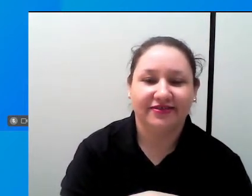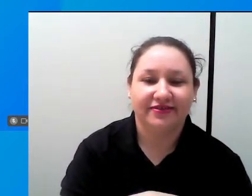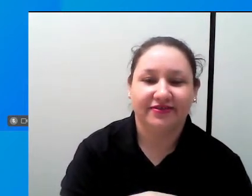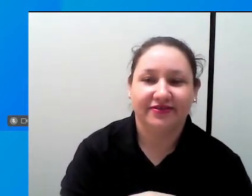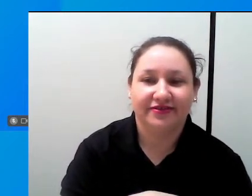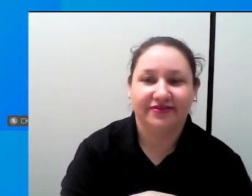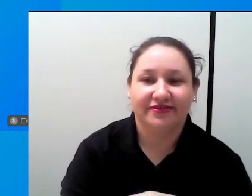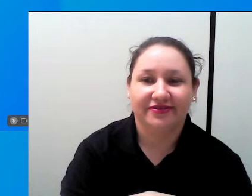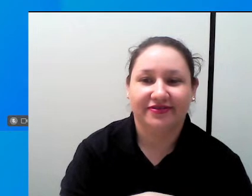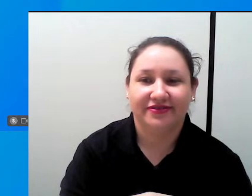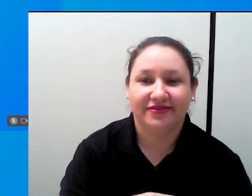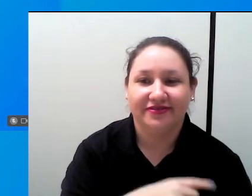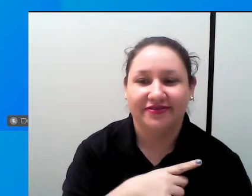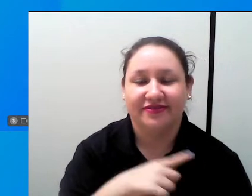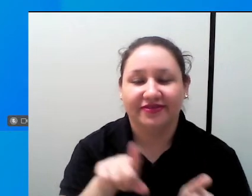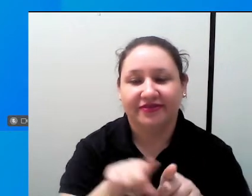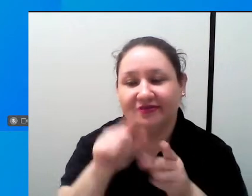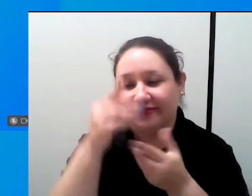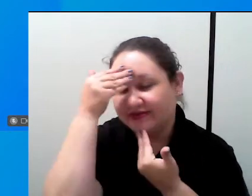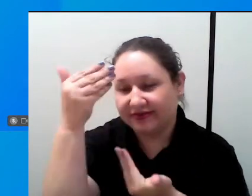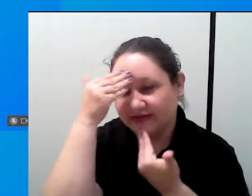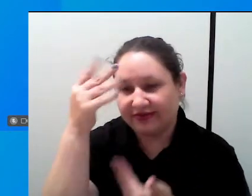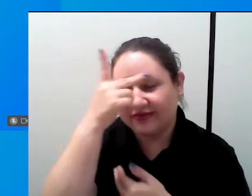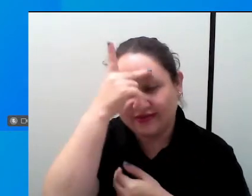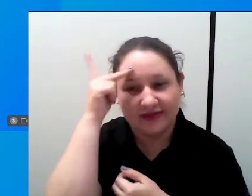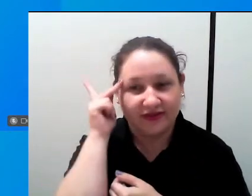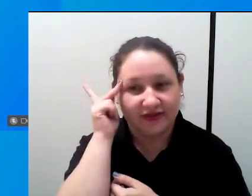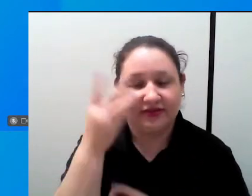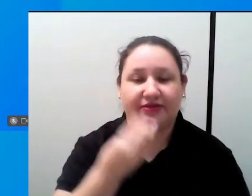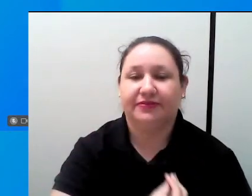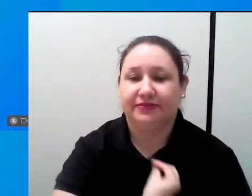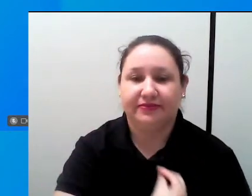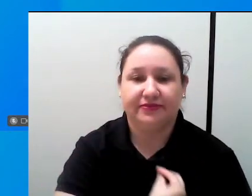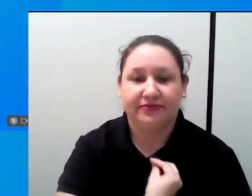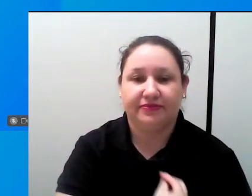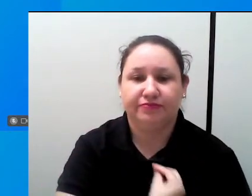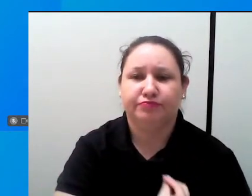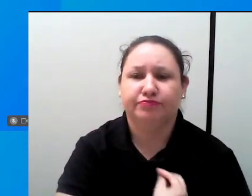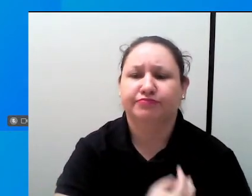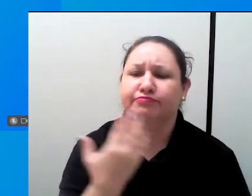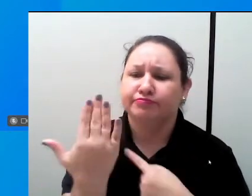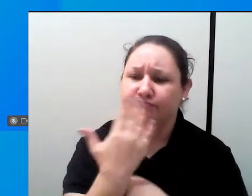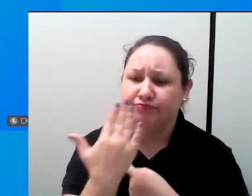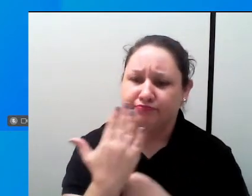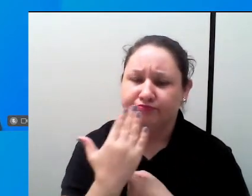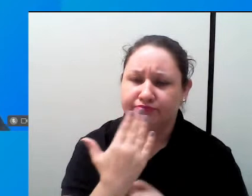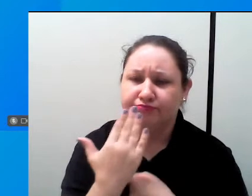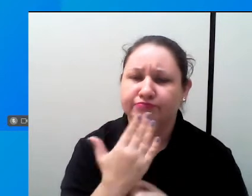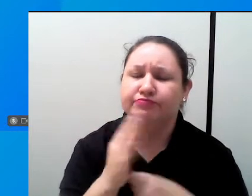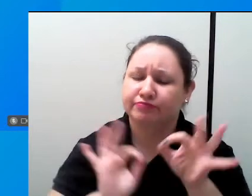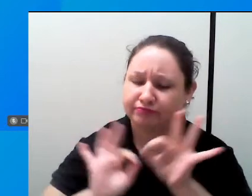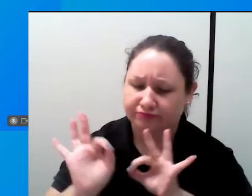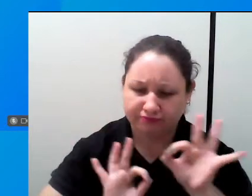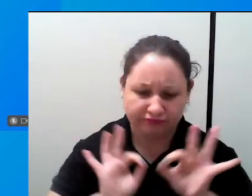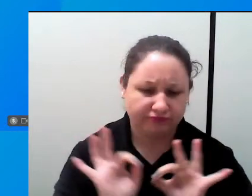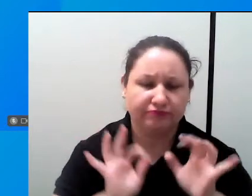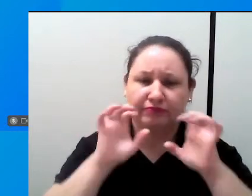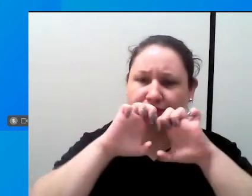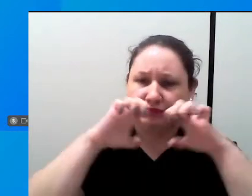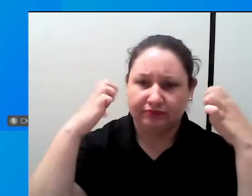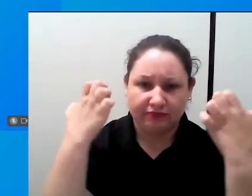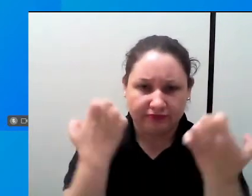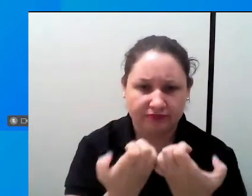nossos colegas que nos ajudam a realizar esse evento. A gente sabe que quando a gente soma forças,